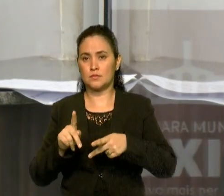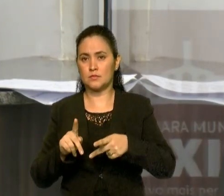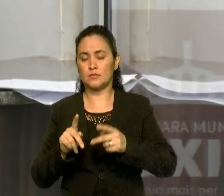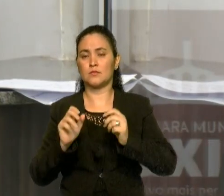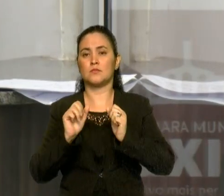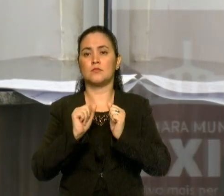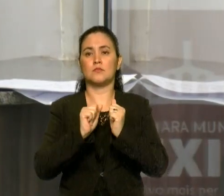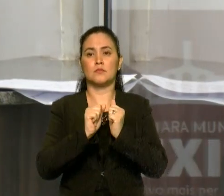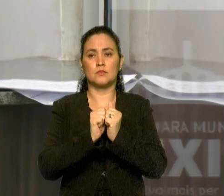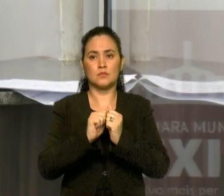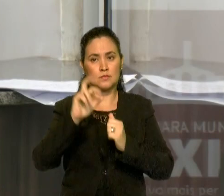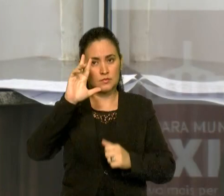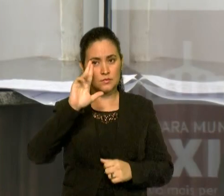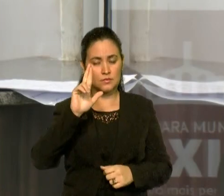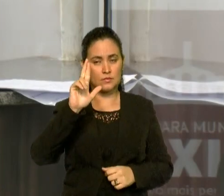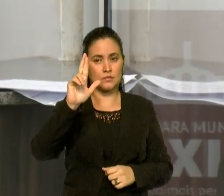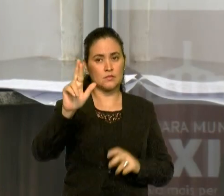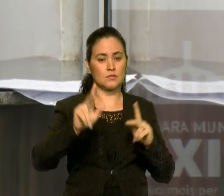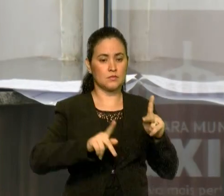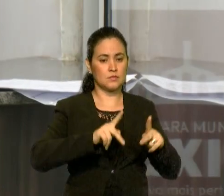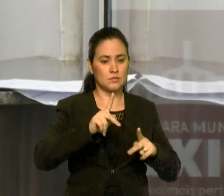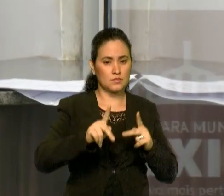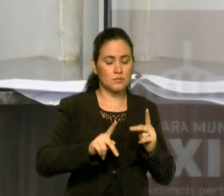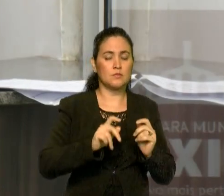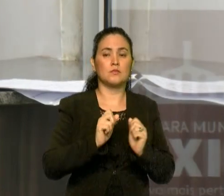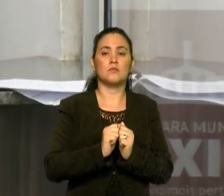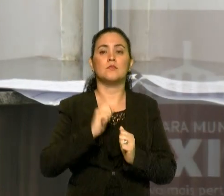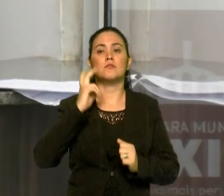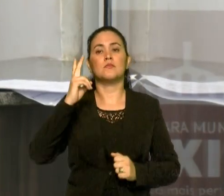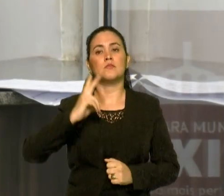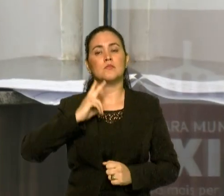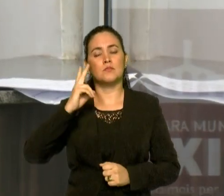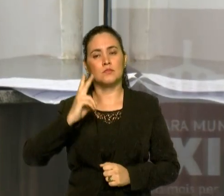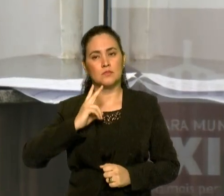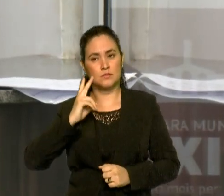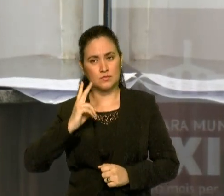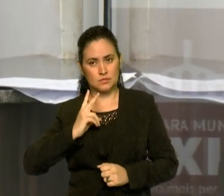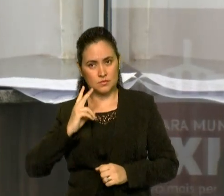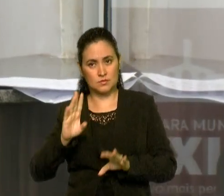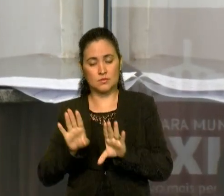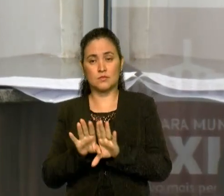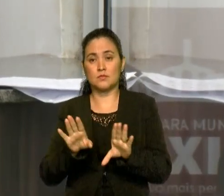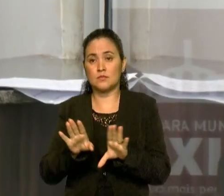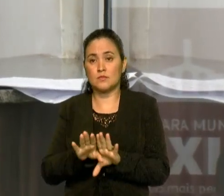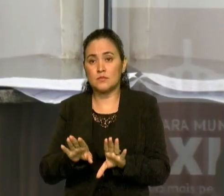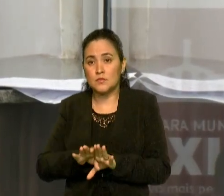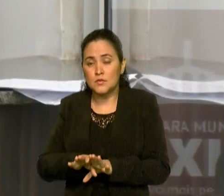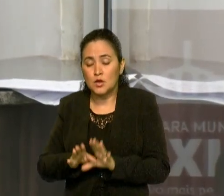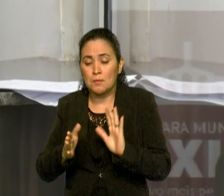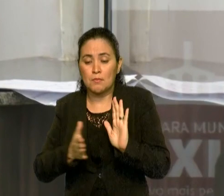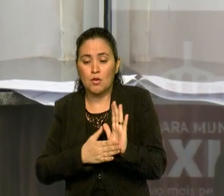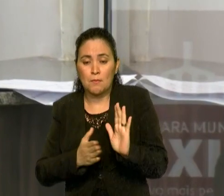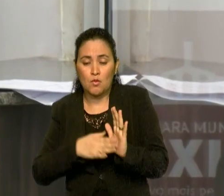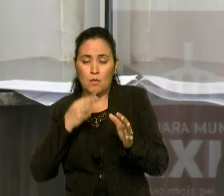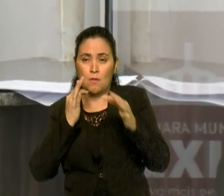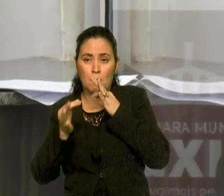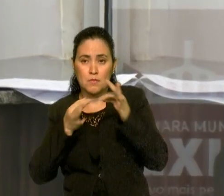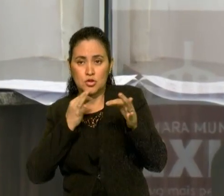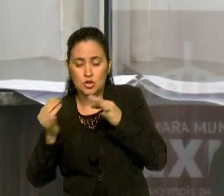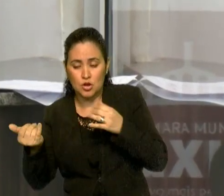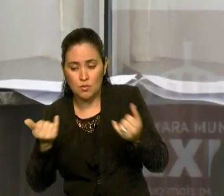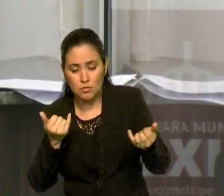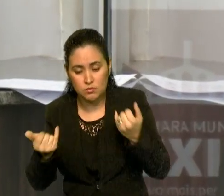com as lideranças, com os vereadores, e sim, ouvir suas sugestões, ouvir suas propostas,